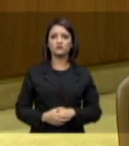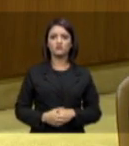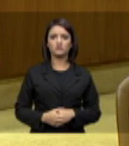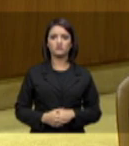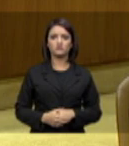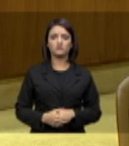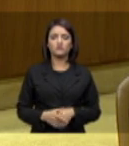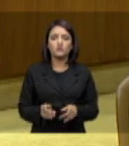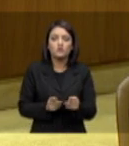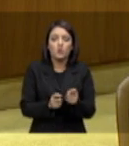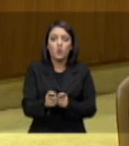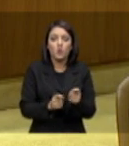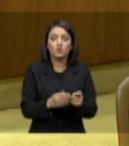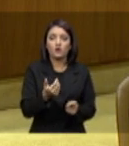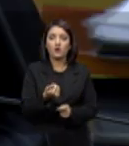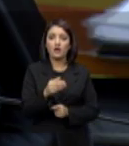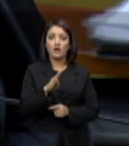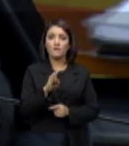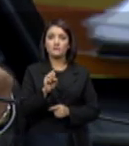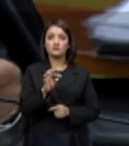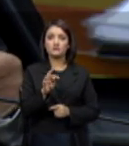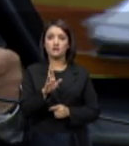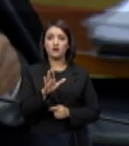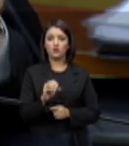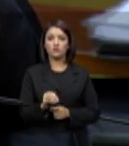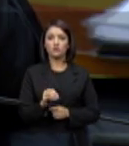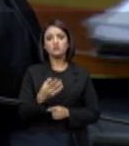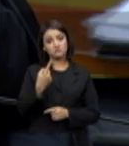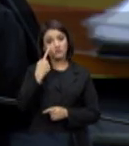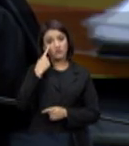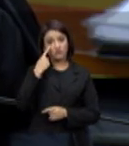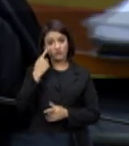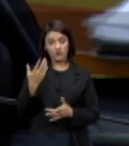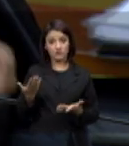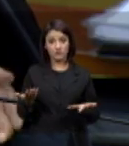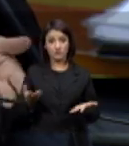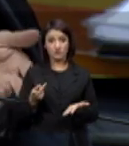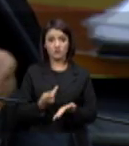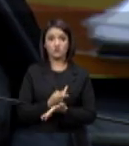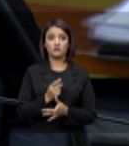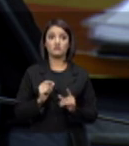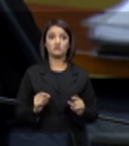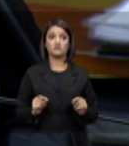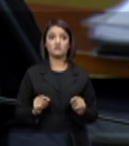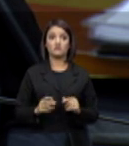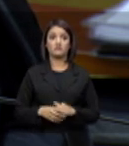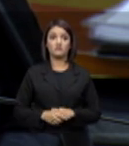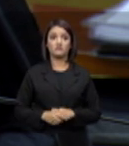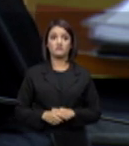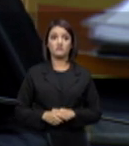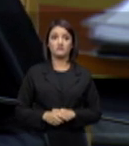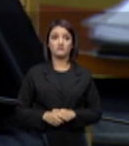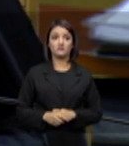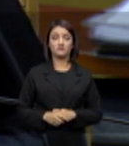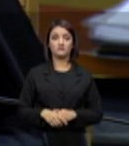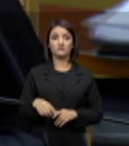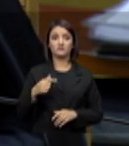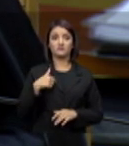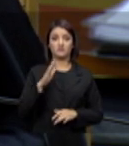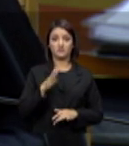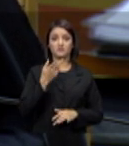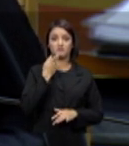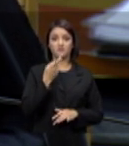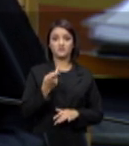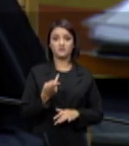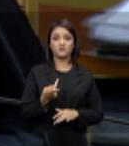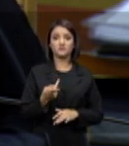em verdade de um controle abstrato de normas e veja que neste caso o tio já citei